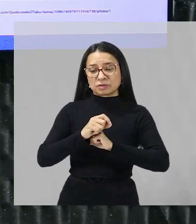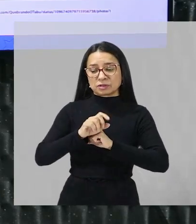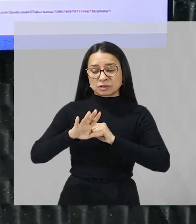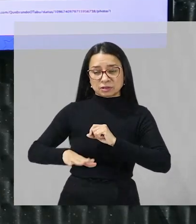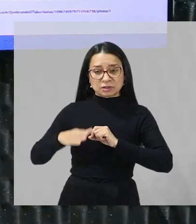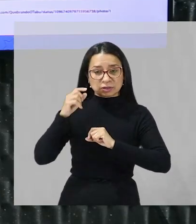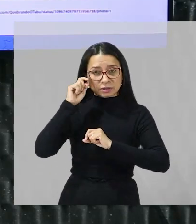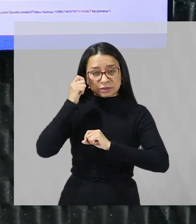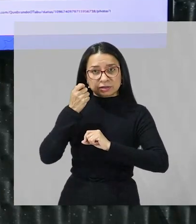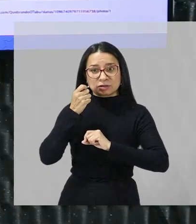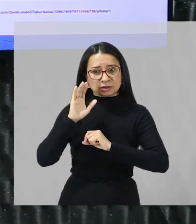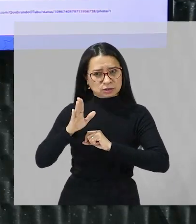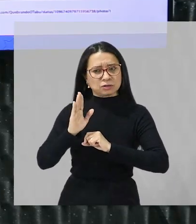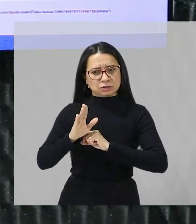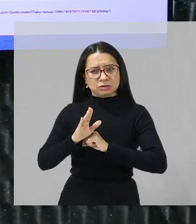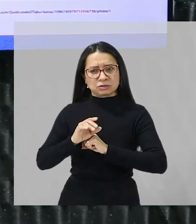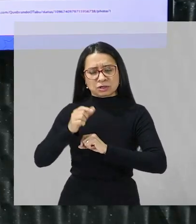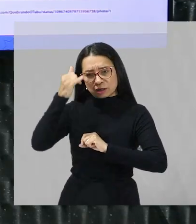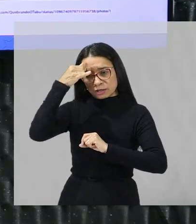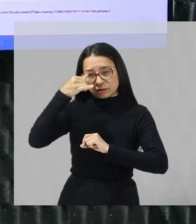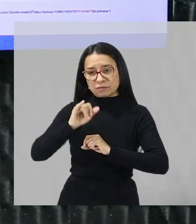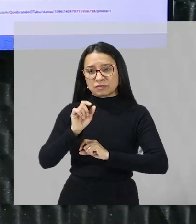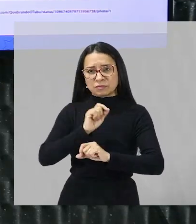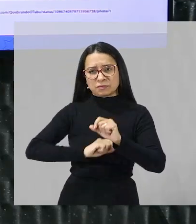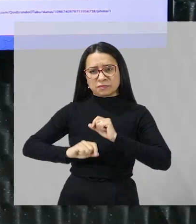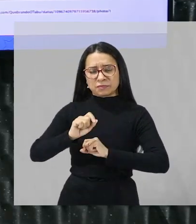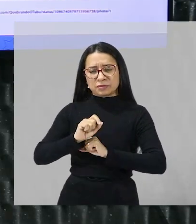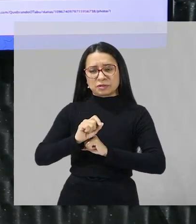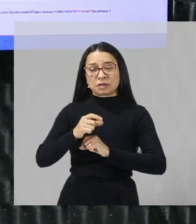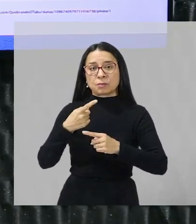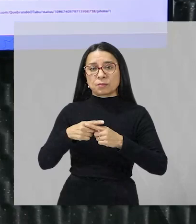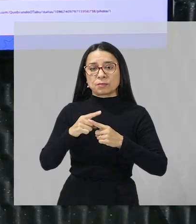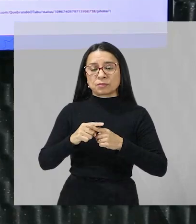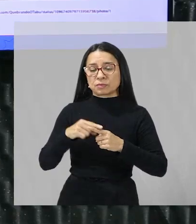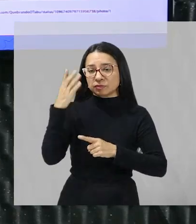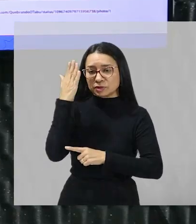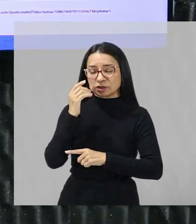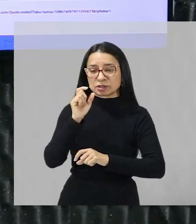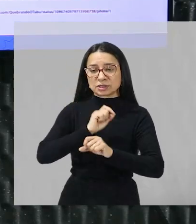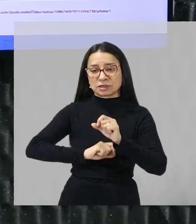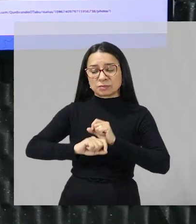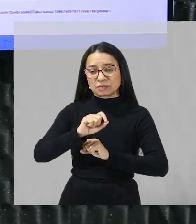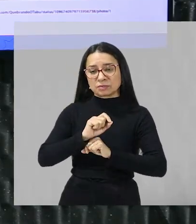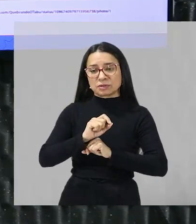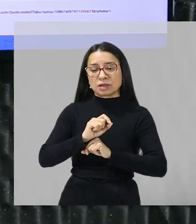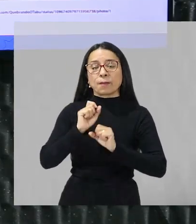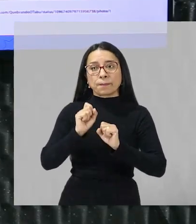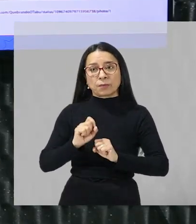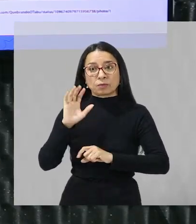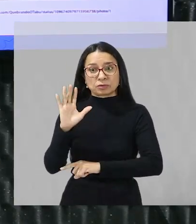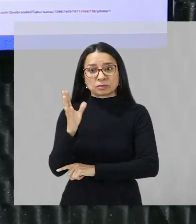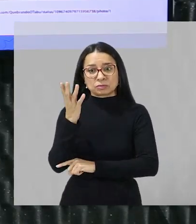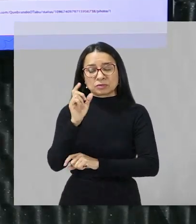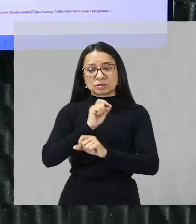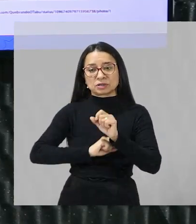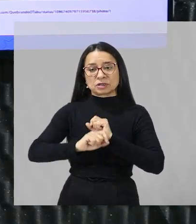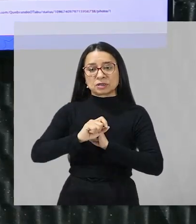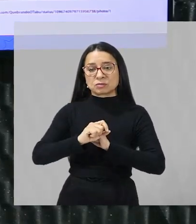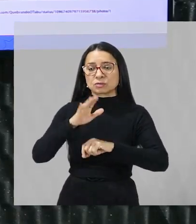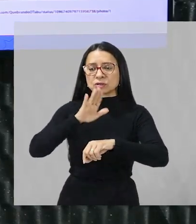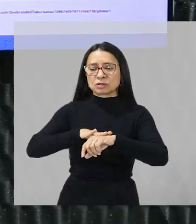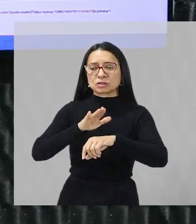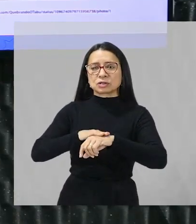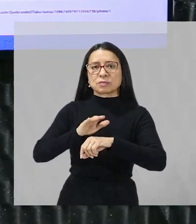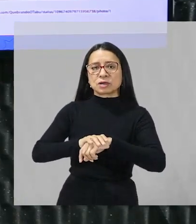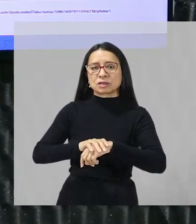negra, ela já está precavida, porque ela sabe que isso é uma situação que infelizmente pode acontecer com ela quando ela é abordada por um policial.